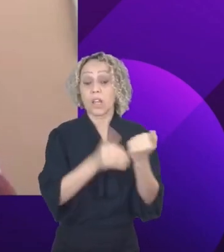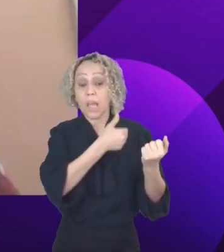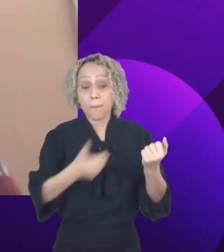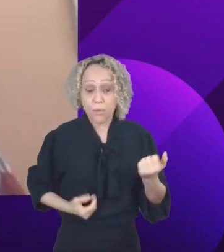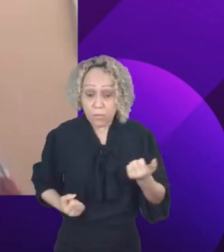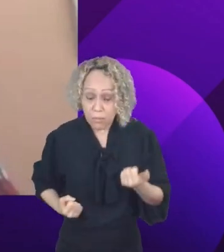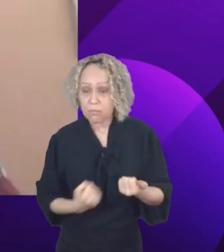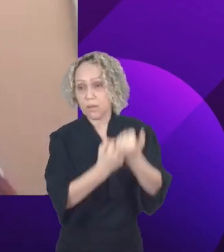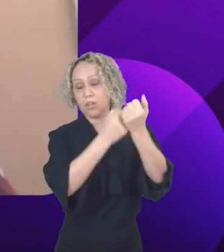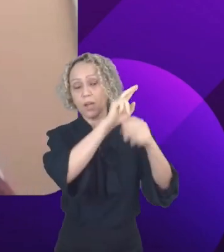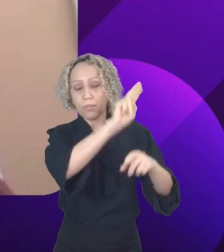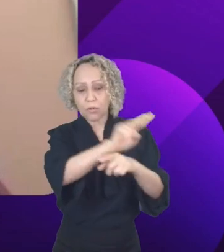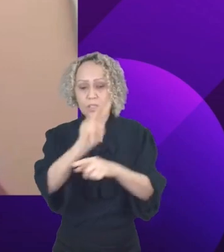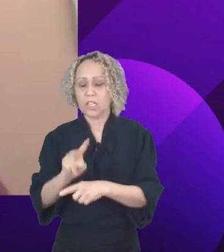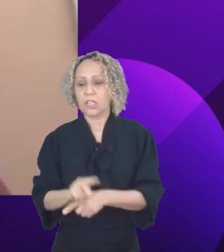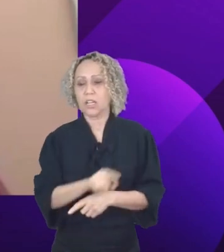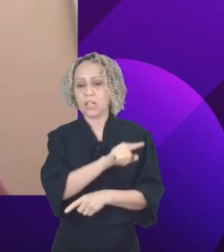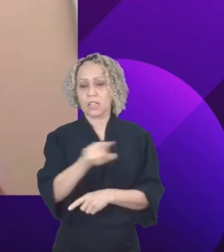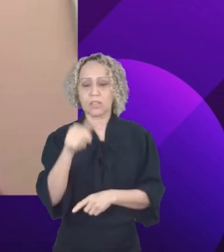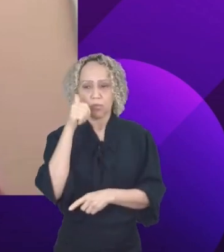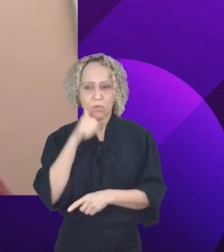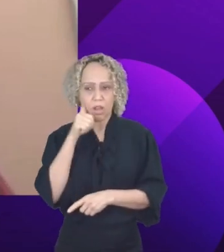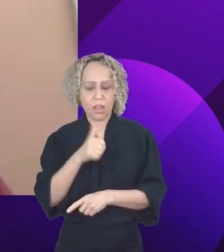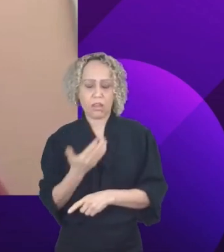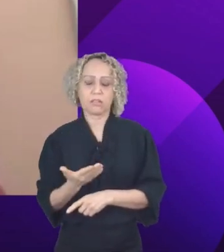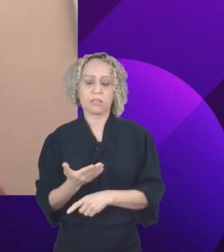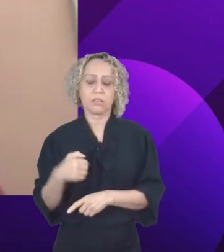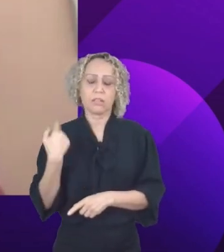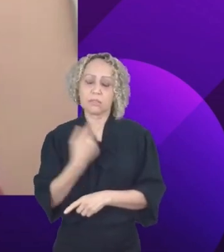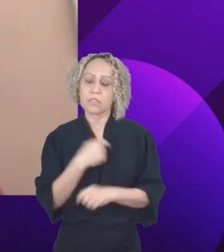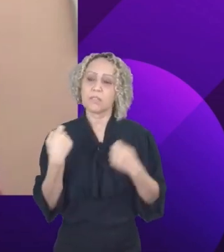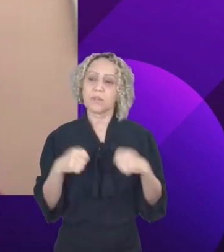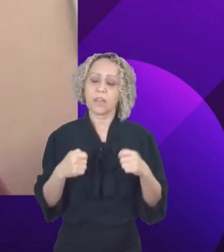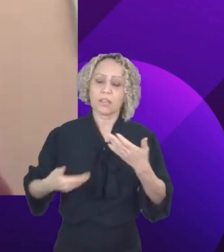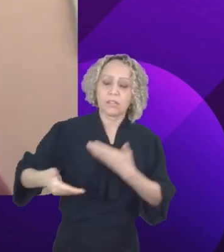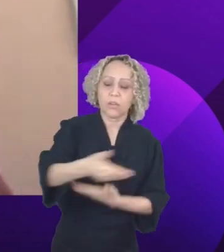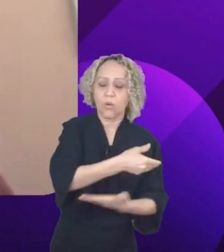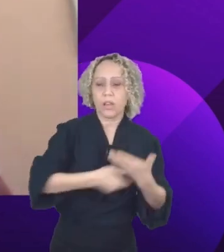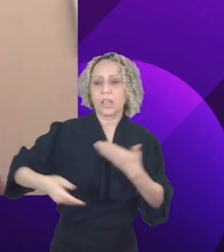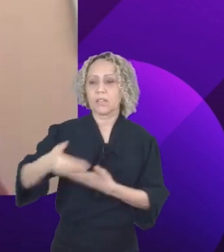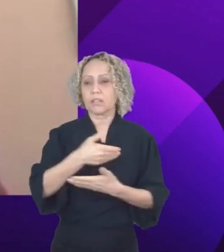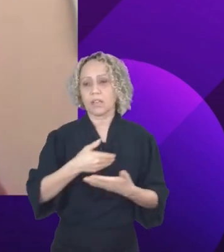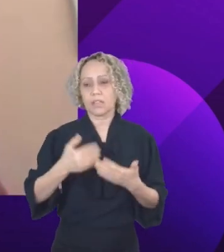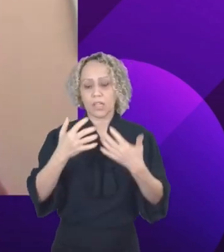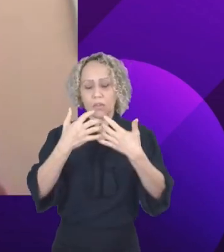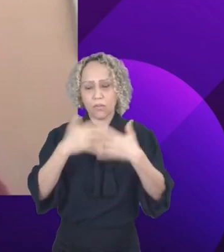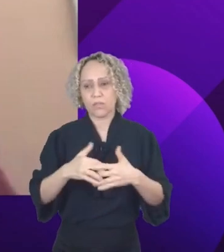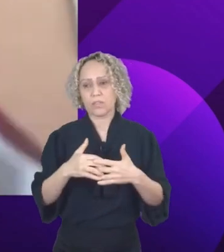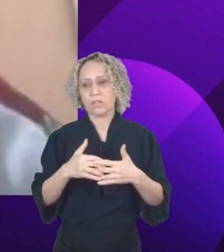gente pensa nessa rede de integração de maneira conectada, que